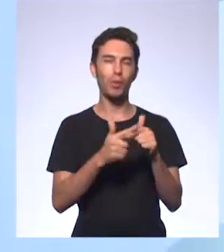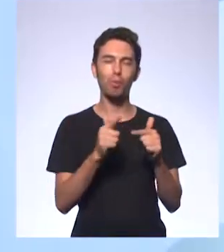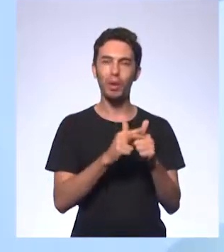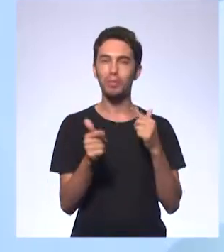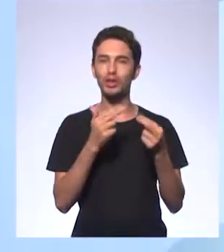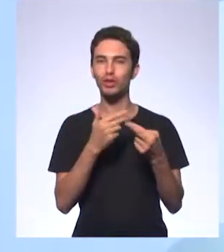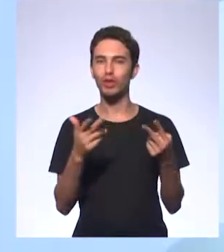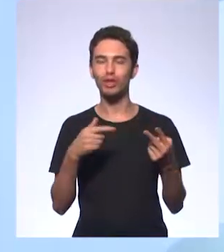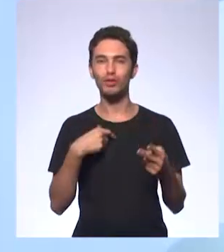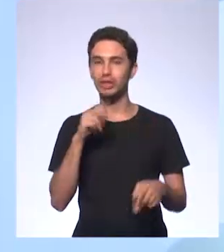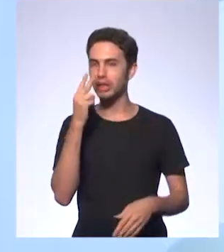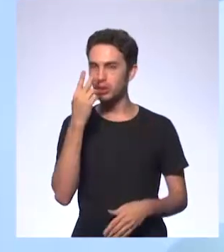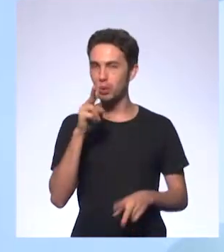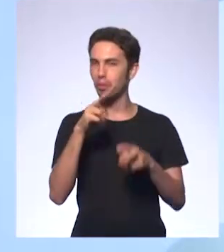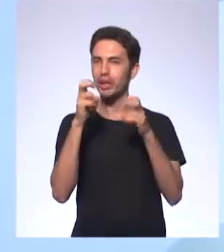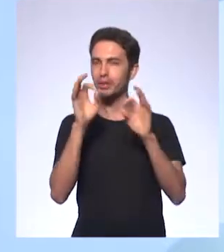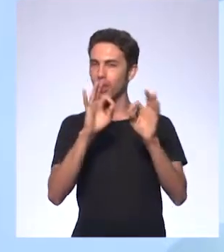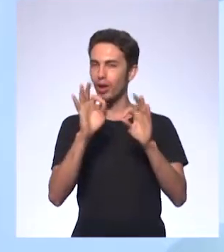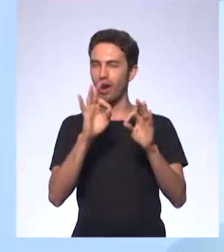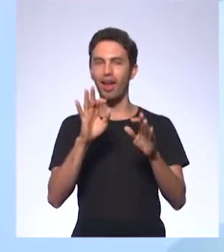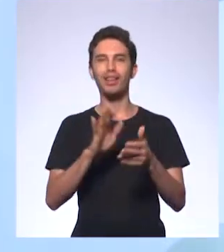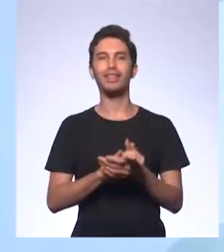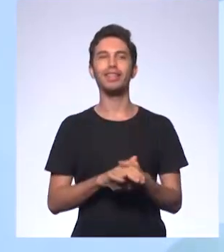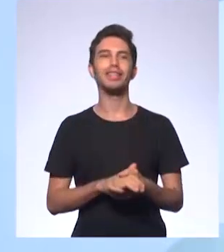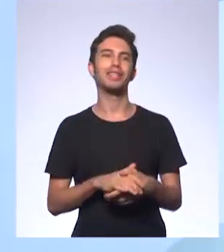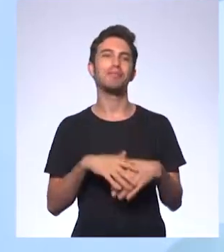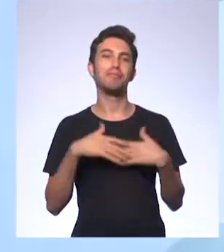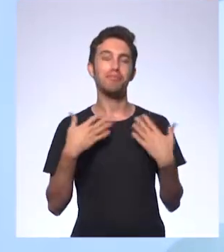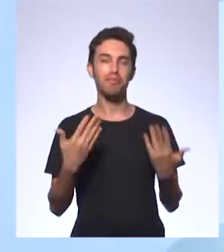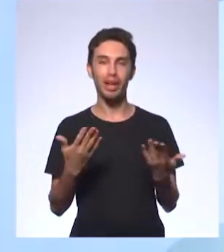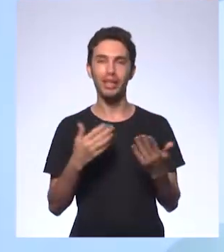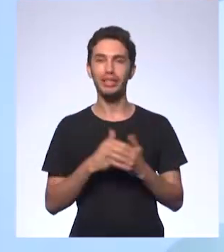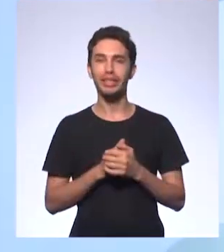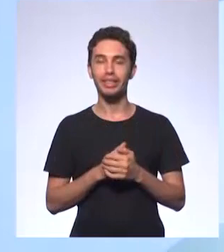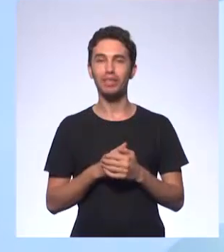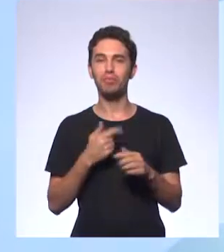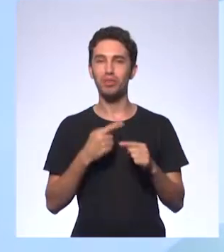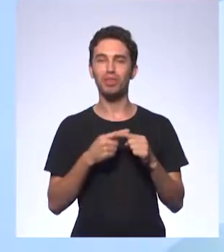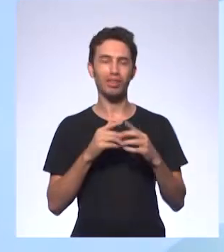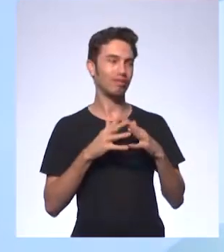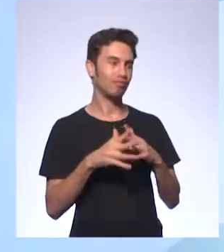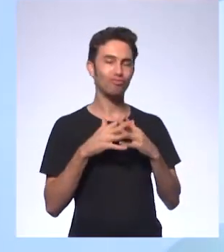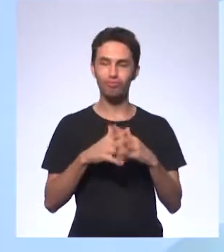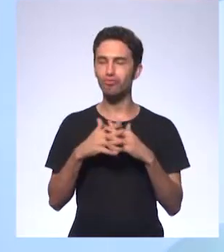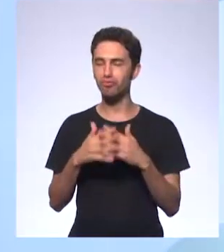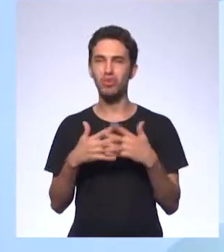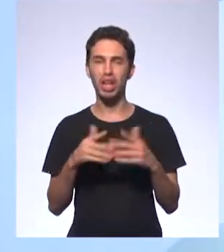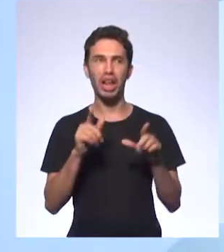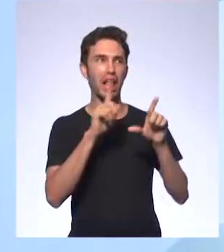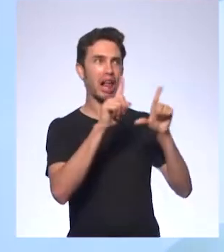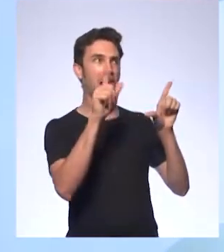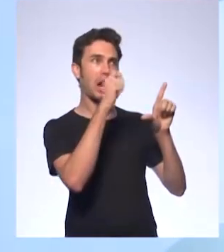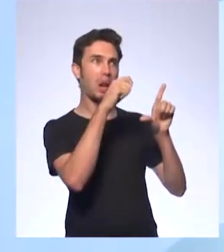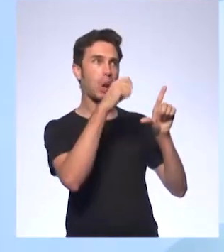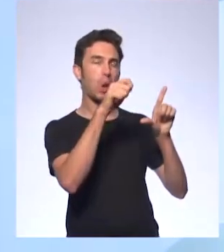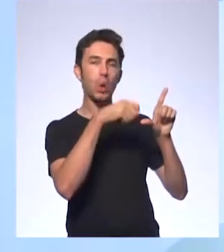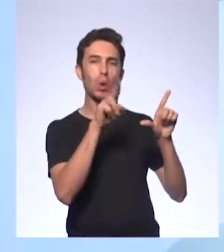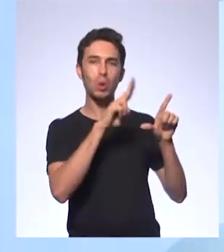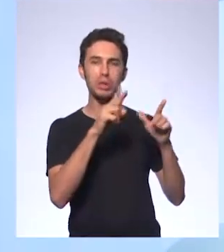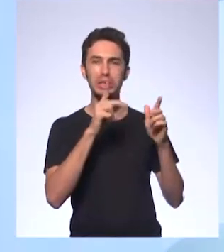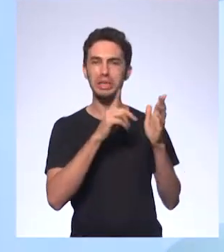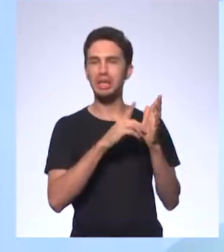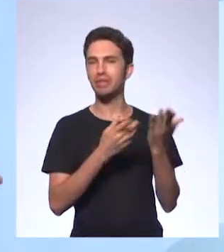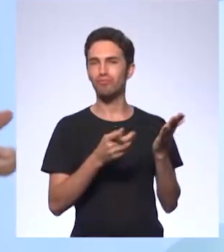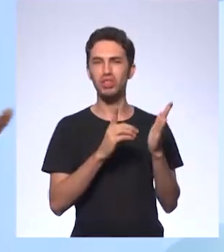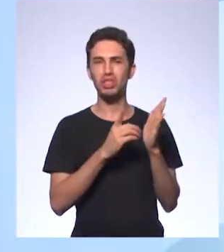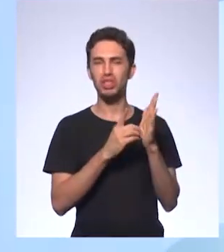não perceberam, né? Vazaram áudios, porque eu estava ali me atrapalhando, sim, por causa da lousa, porque eu não tenho essa prática toda com